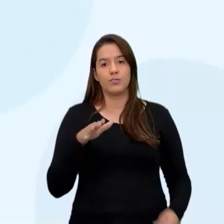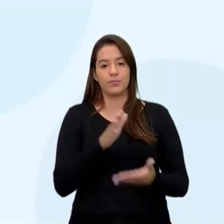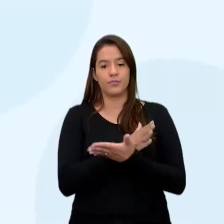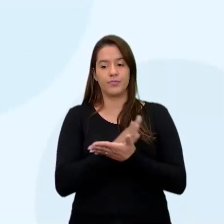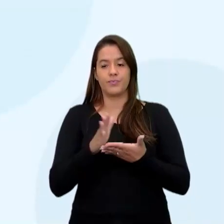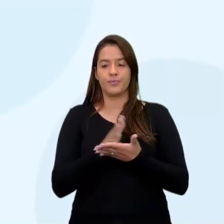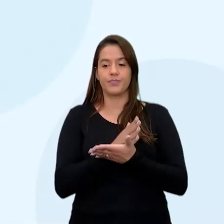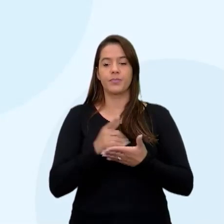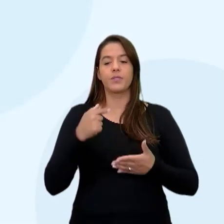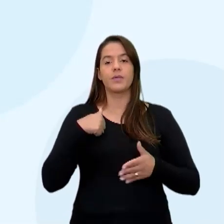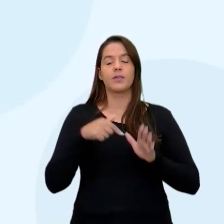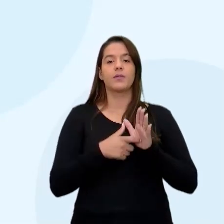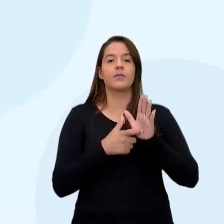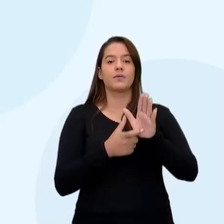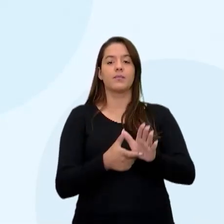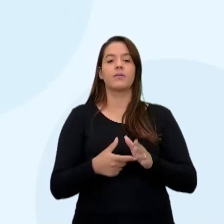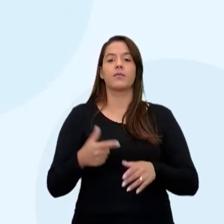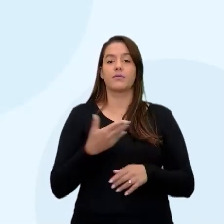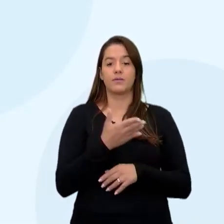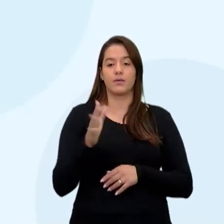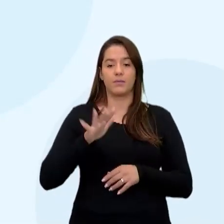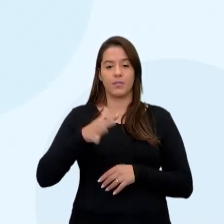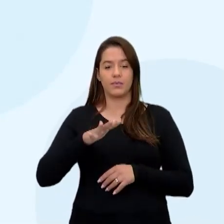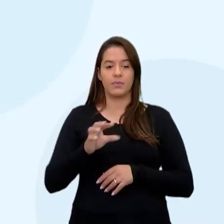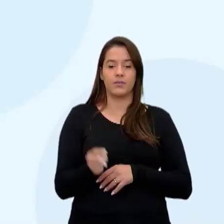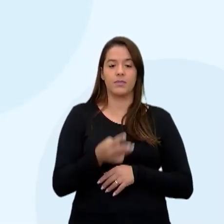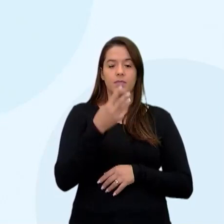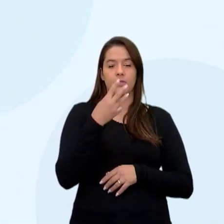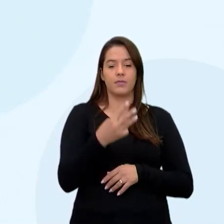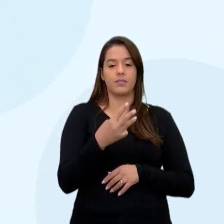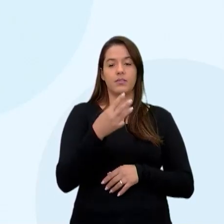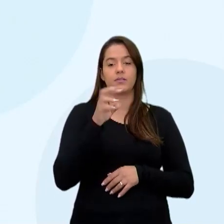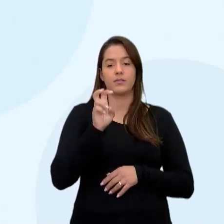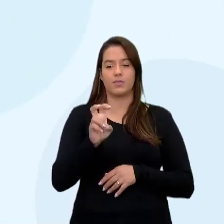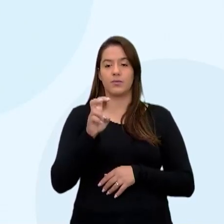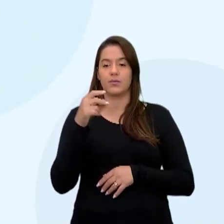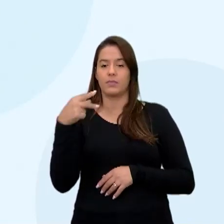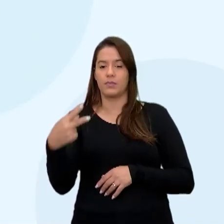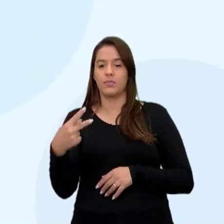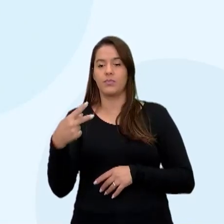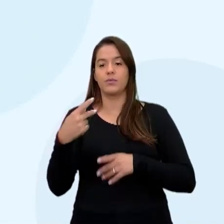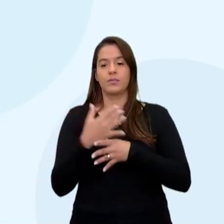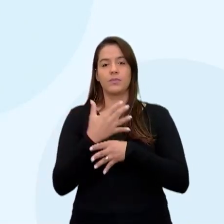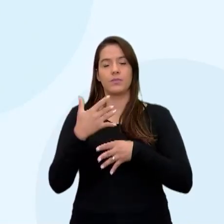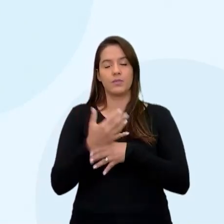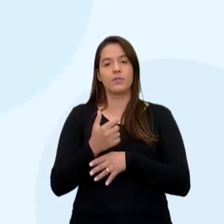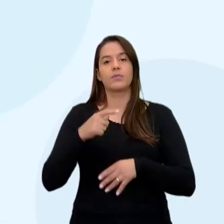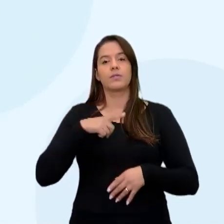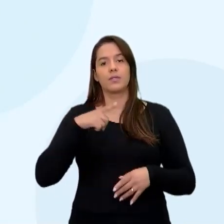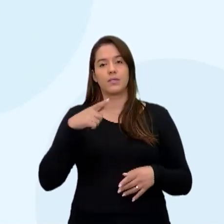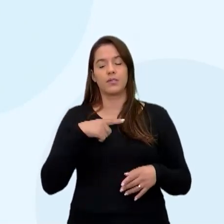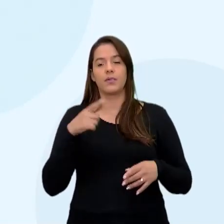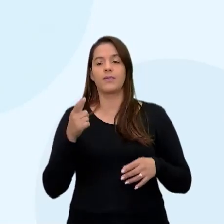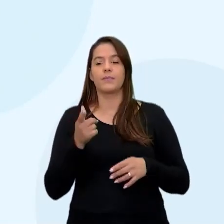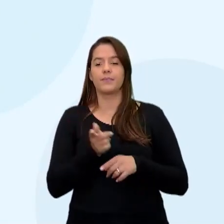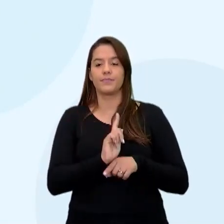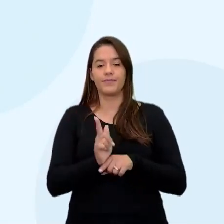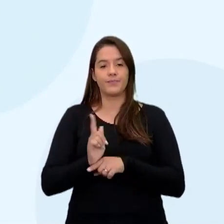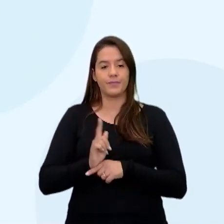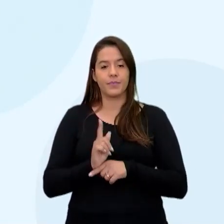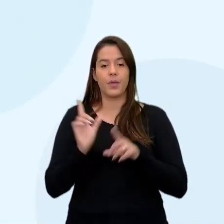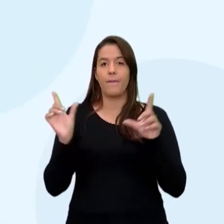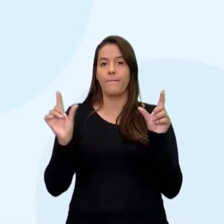eles integram, na realidade, 352 centros com atividades de gestão